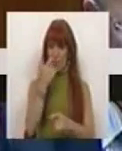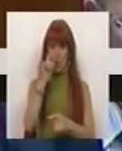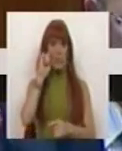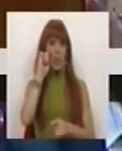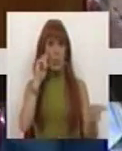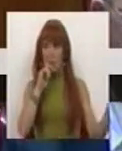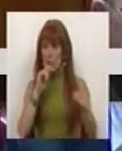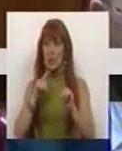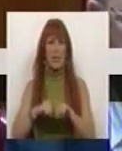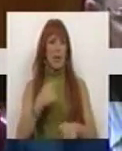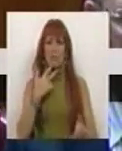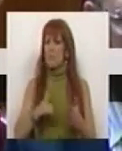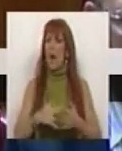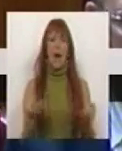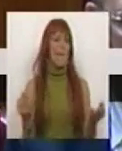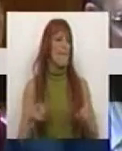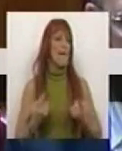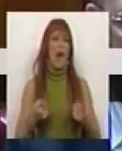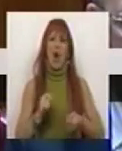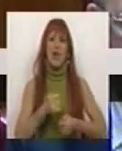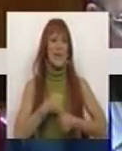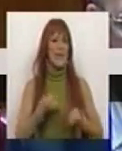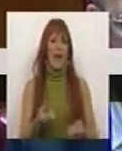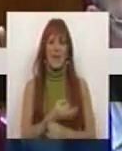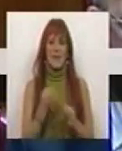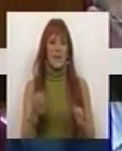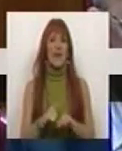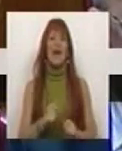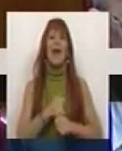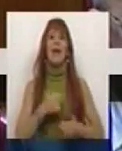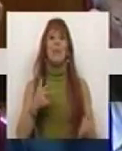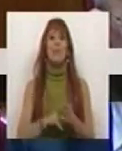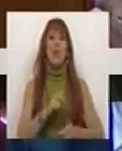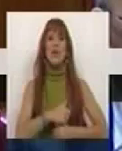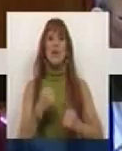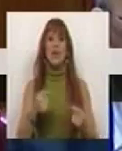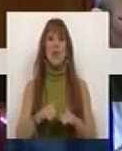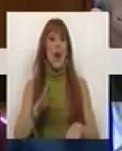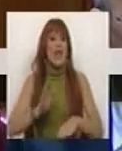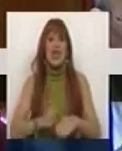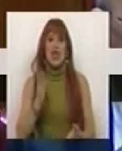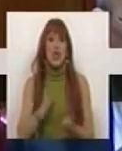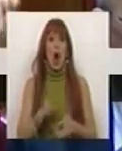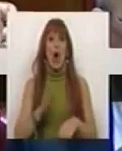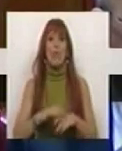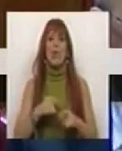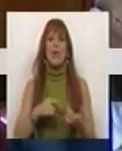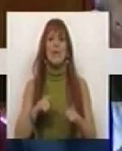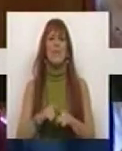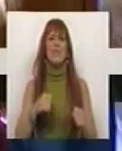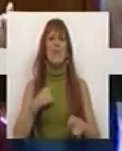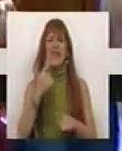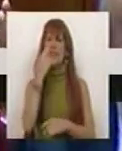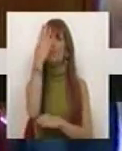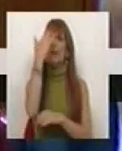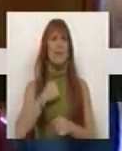turistas, é a autenticidade das cidades. E a autenticidade das cidades não resulta só da sua monumentalidade e do